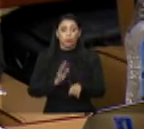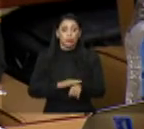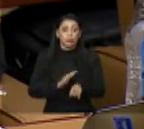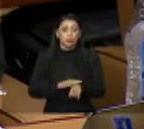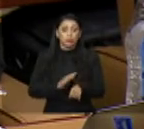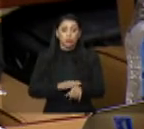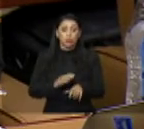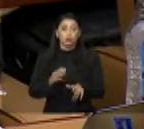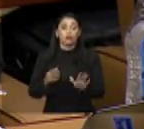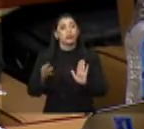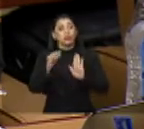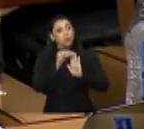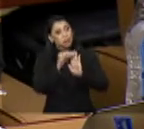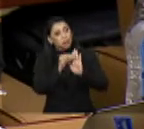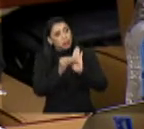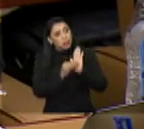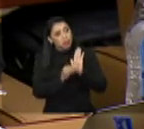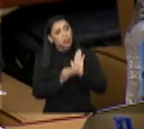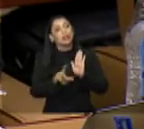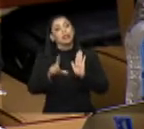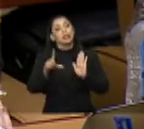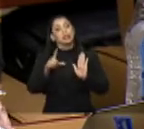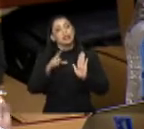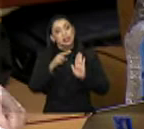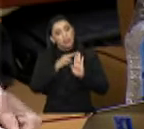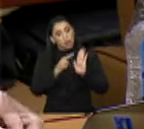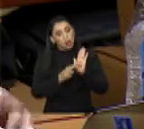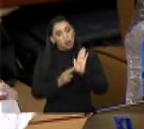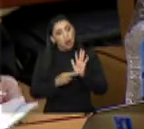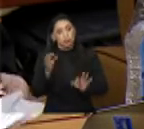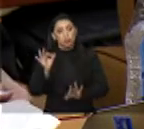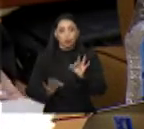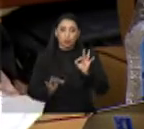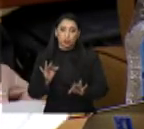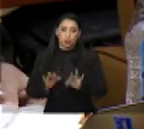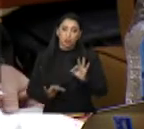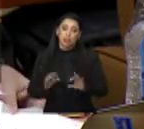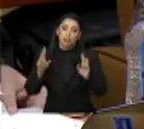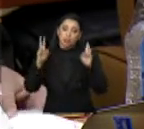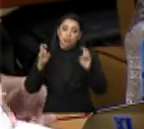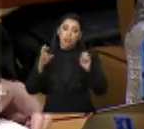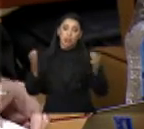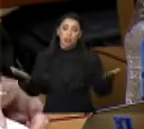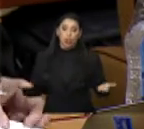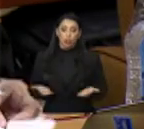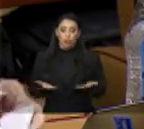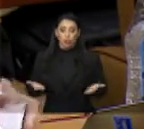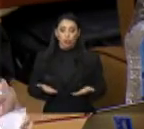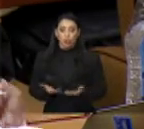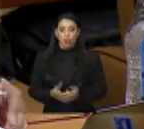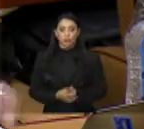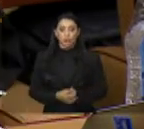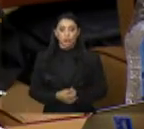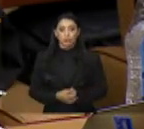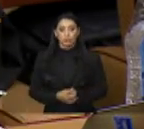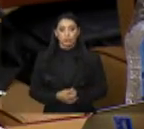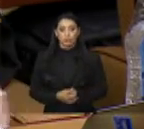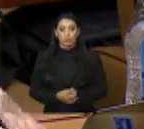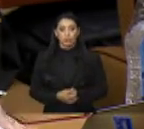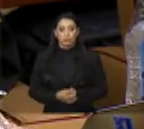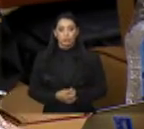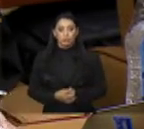as normas jurídicas aplicáveis nessa matéria e passo agora então a